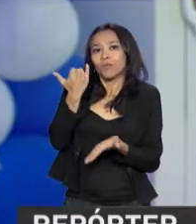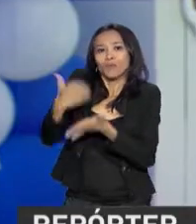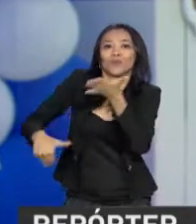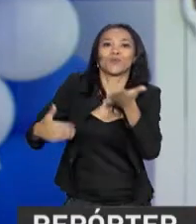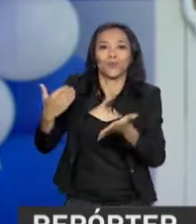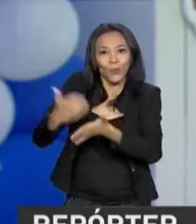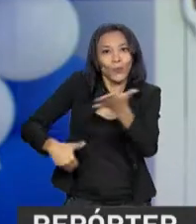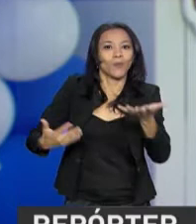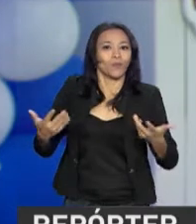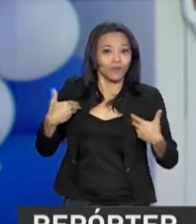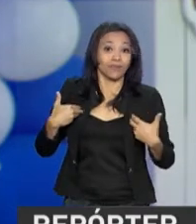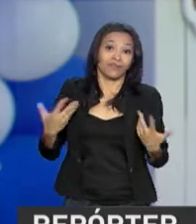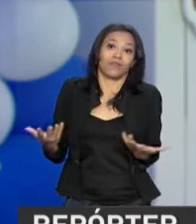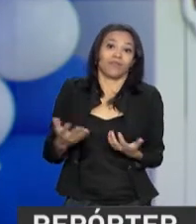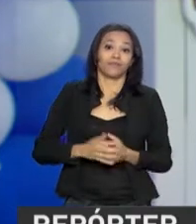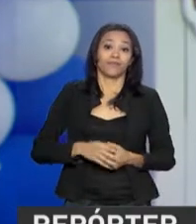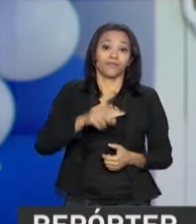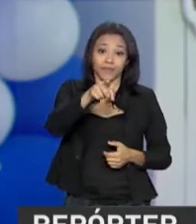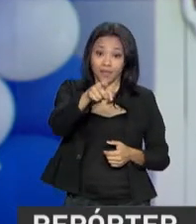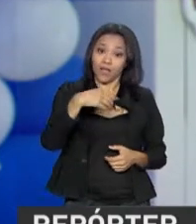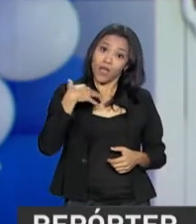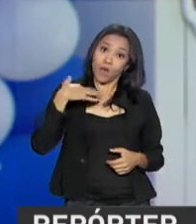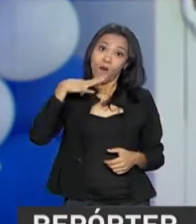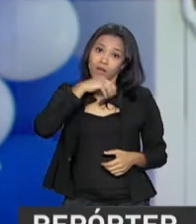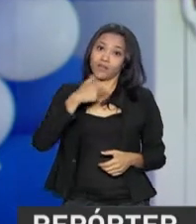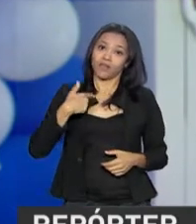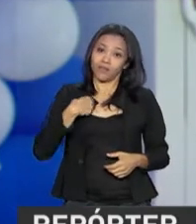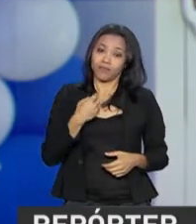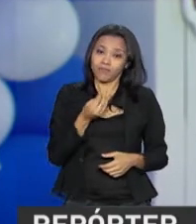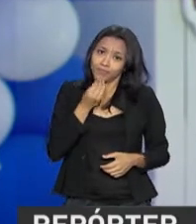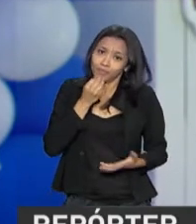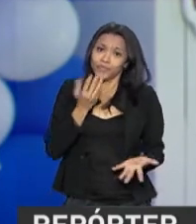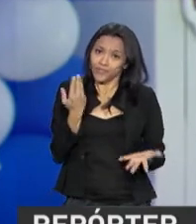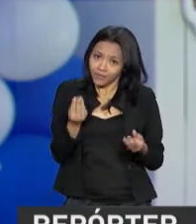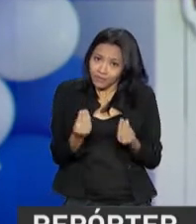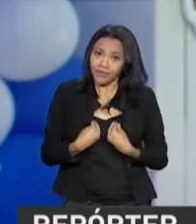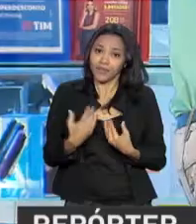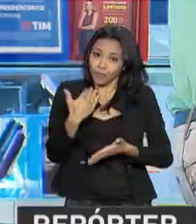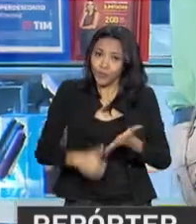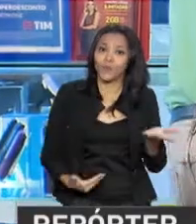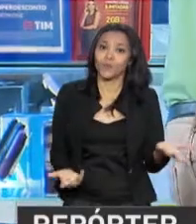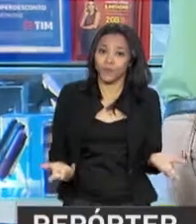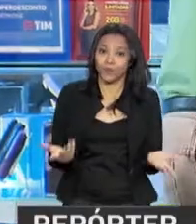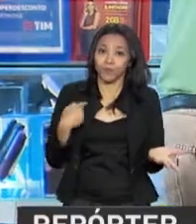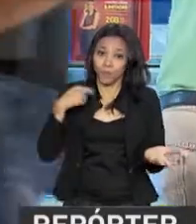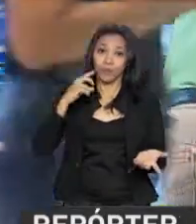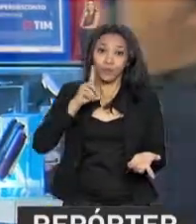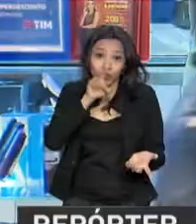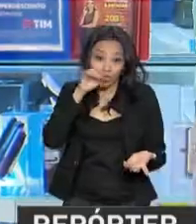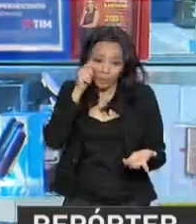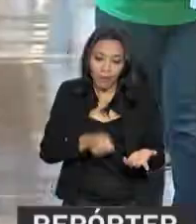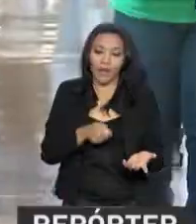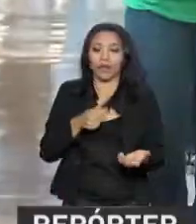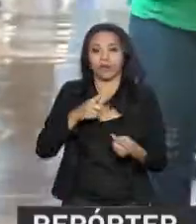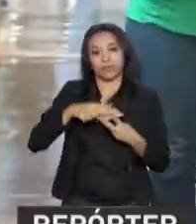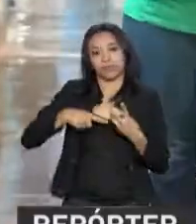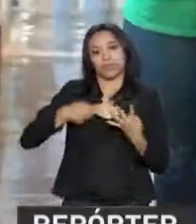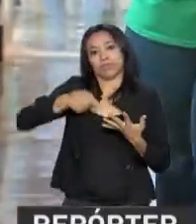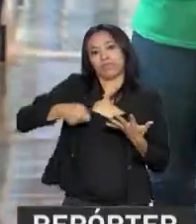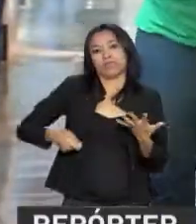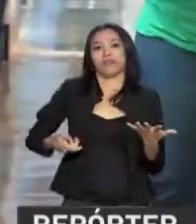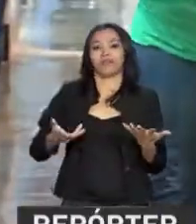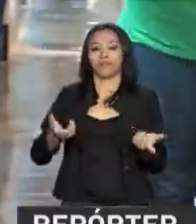paga em dias, né? E acho que a gente merece algum crédito, né? A mais. O incentivo para bons pagadores pode vir